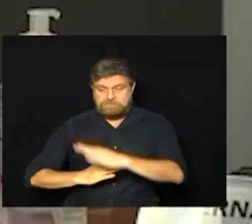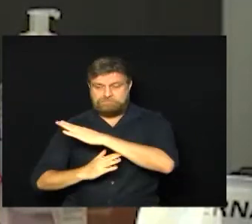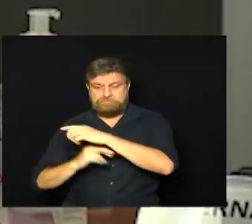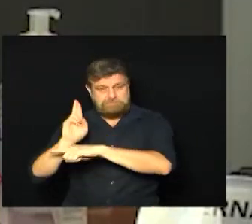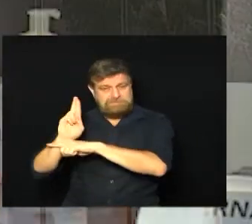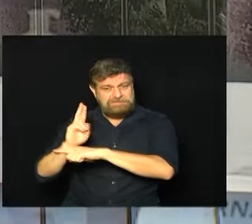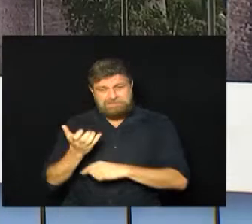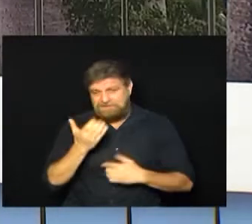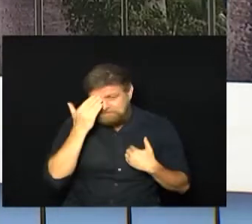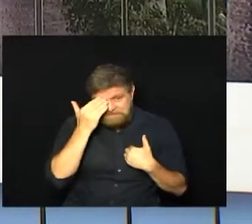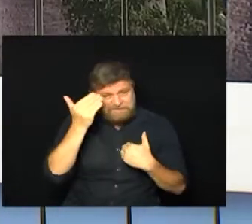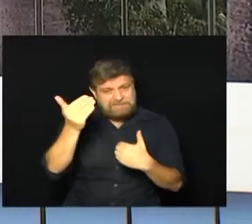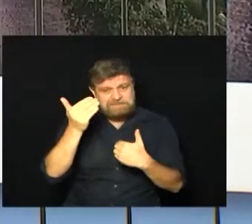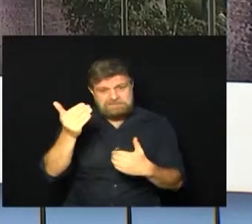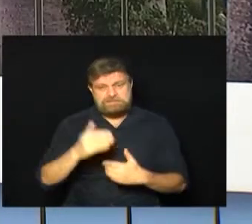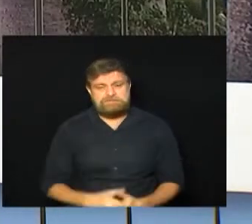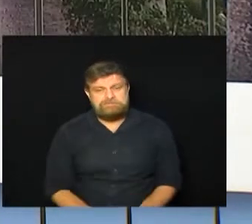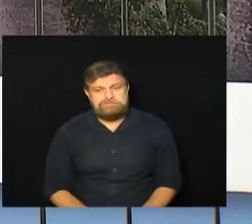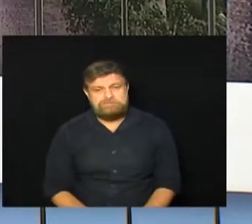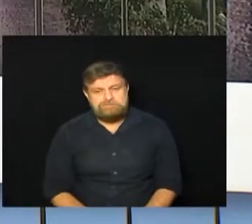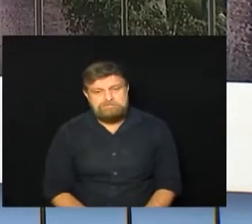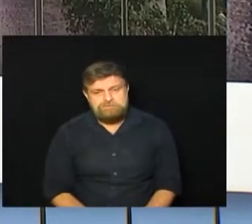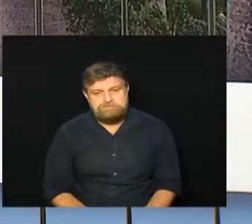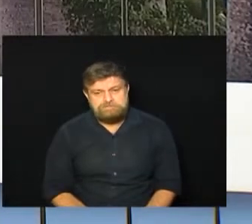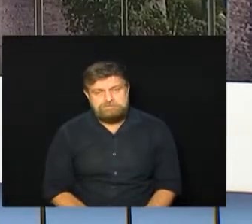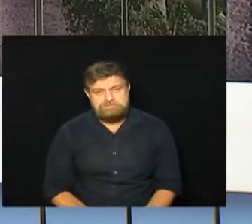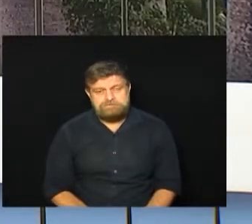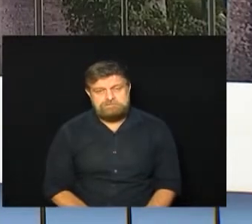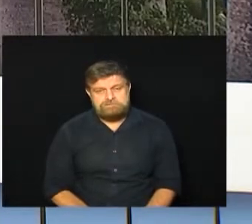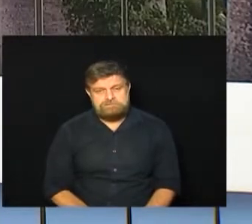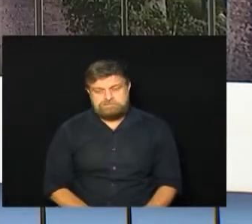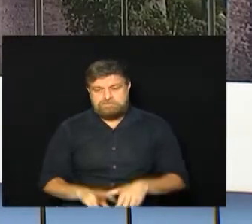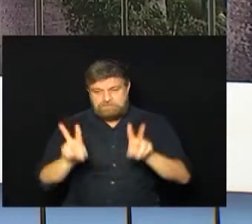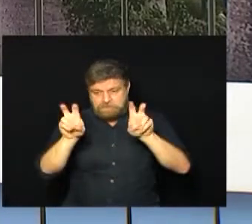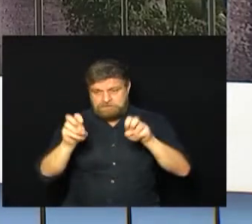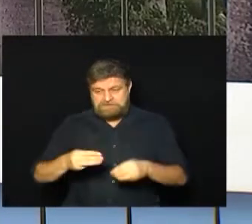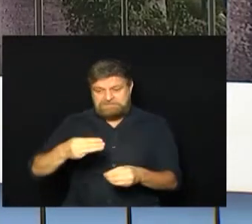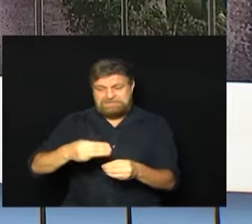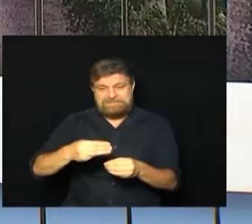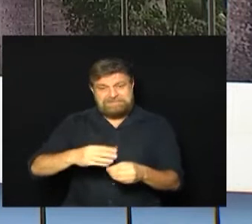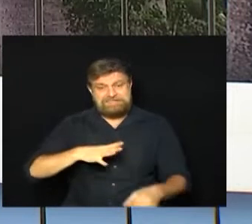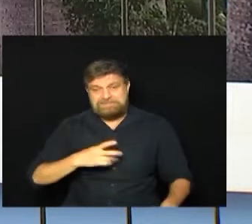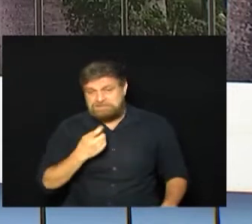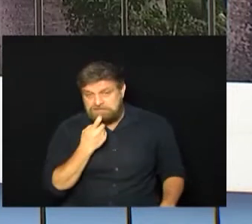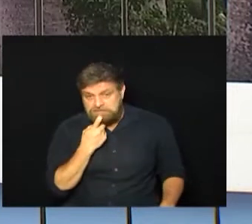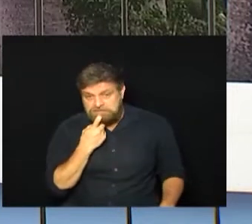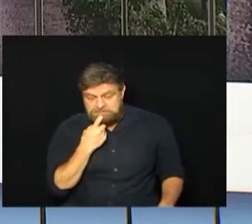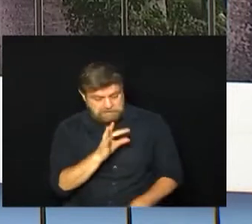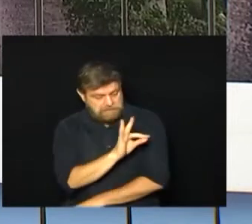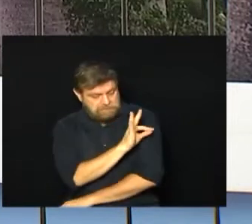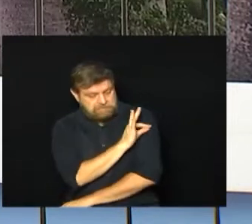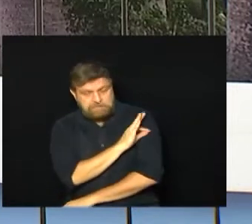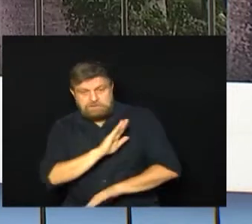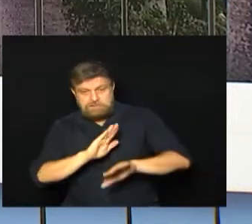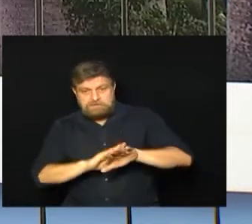eu agradeço esse decreto. E ainda falando sobre a cidade de Campinas, a Prefeitura realizou